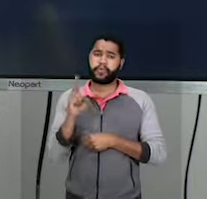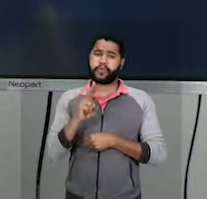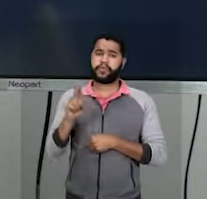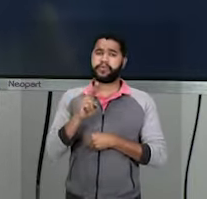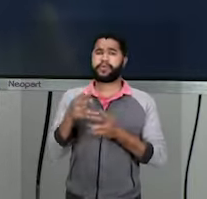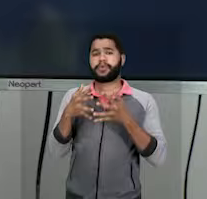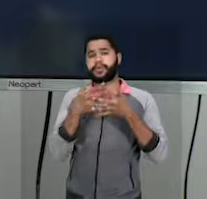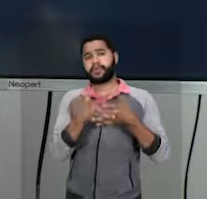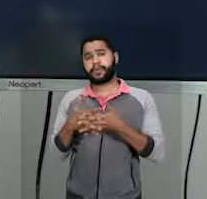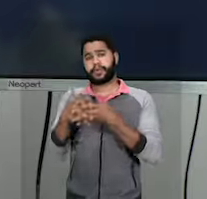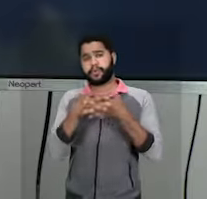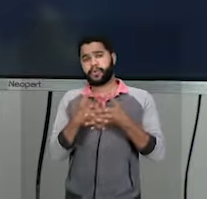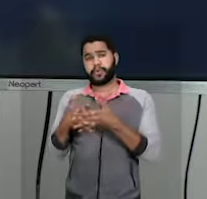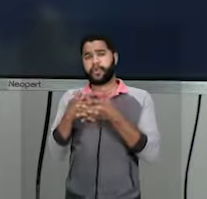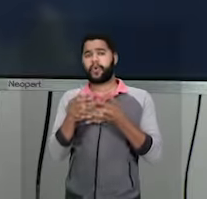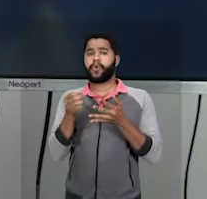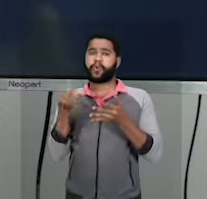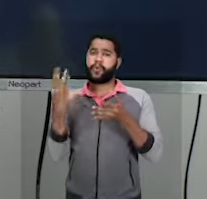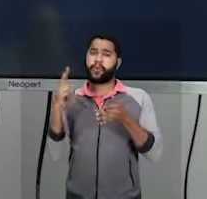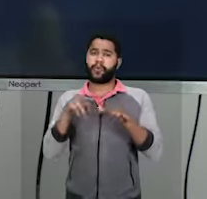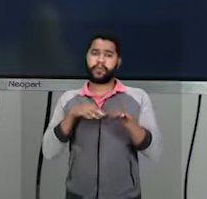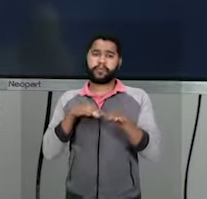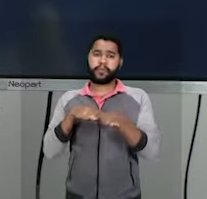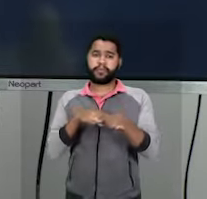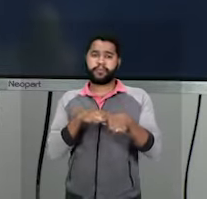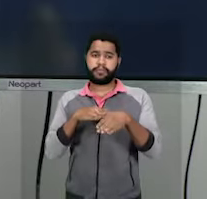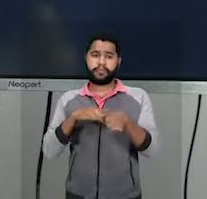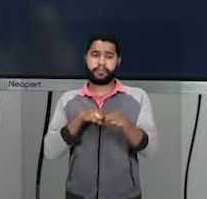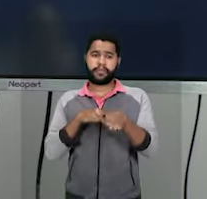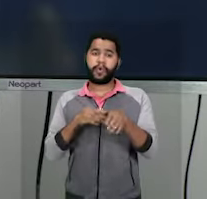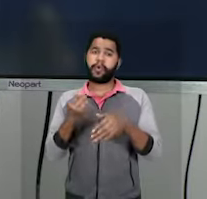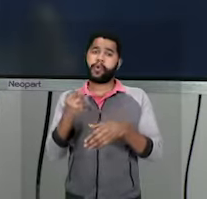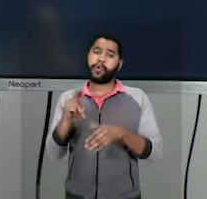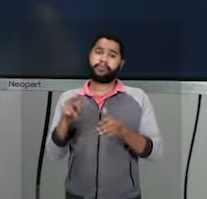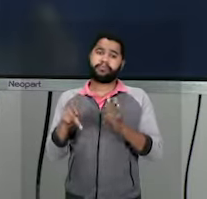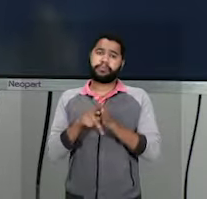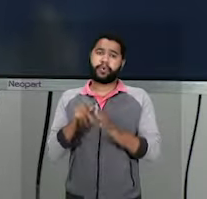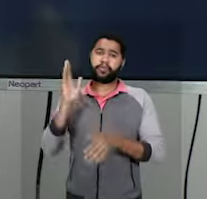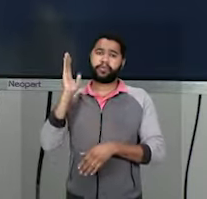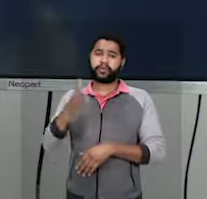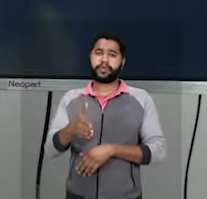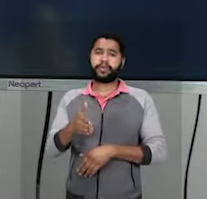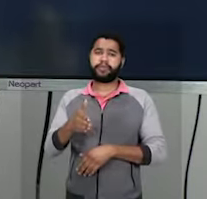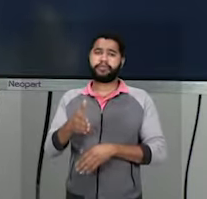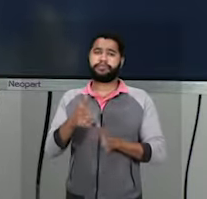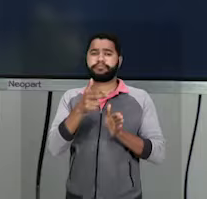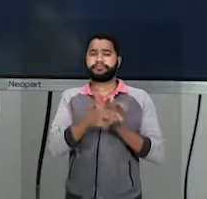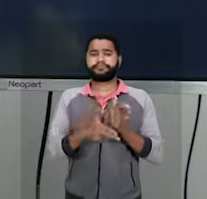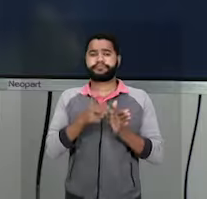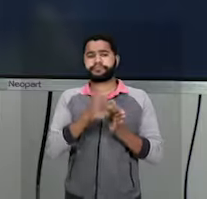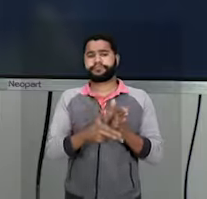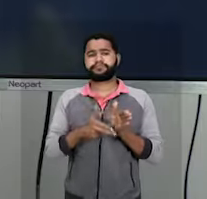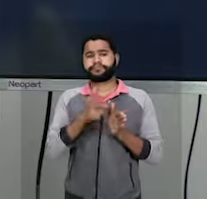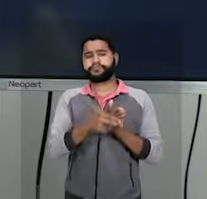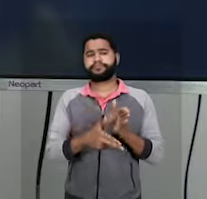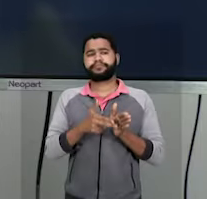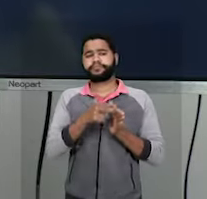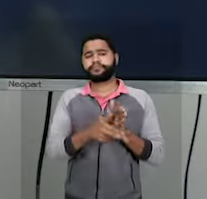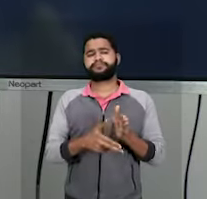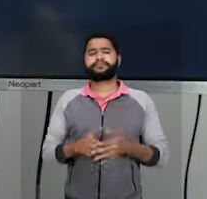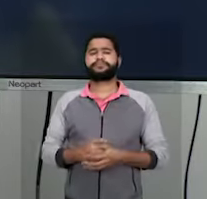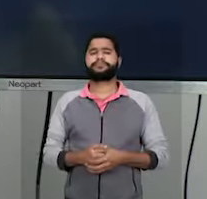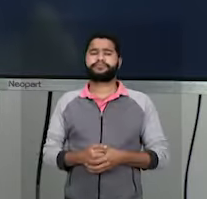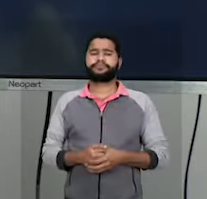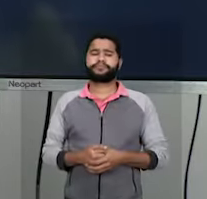caminhões e carretas lá no porto ou ele pode ir em caminhões e carretas até a